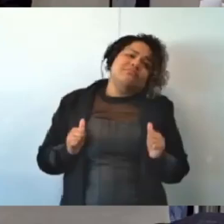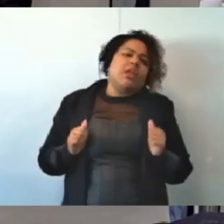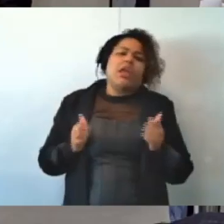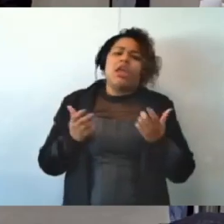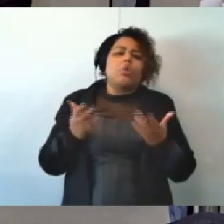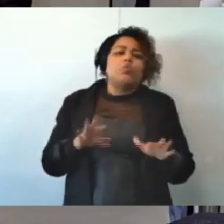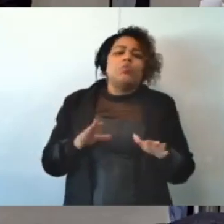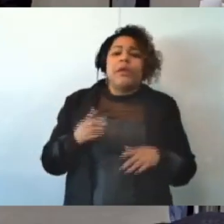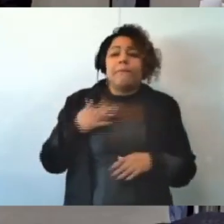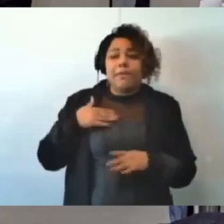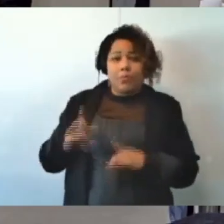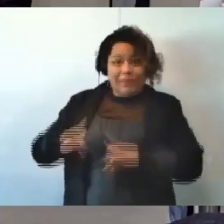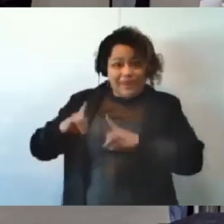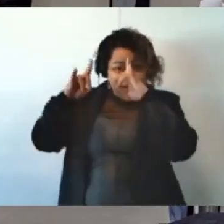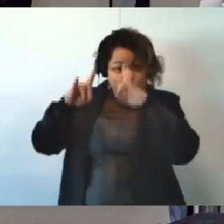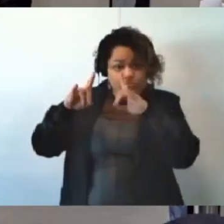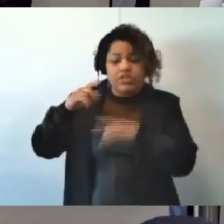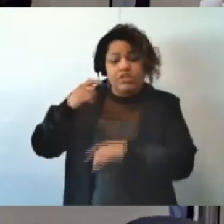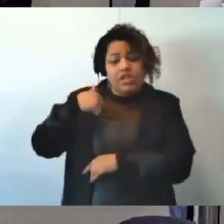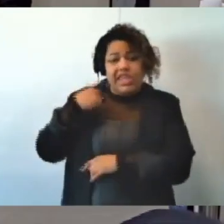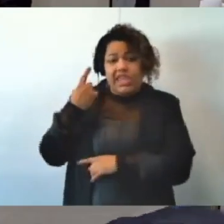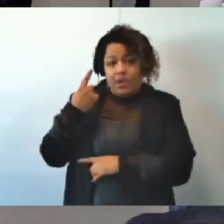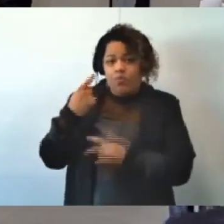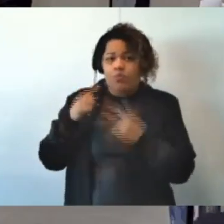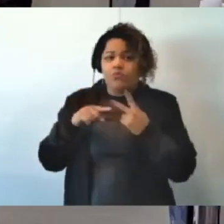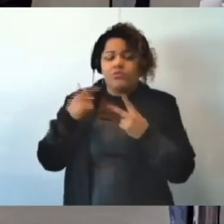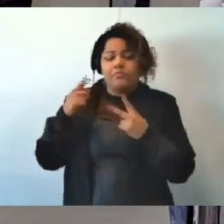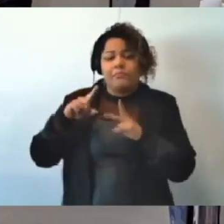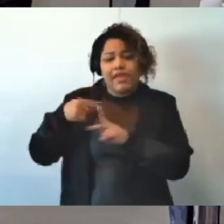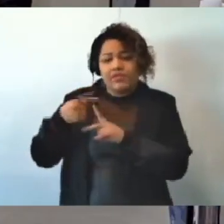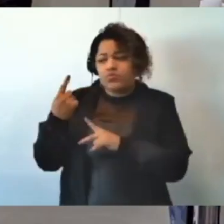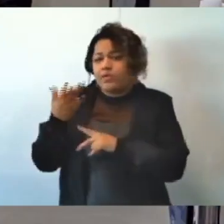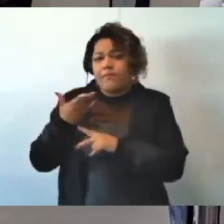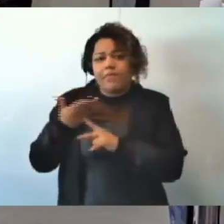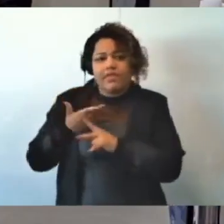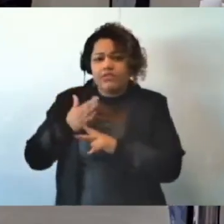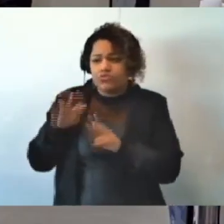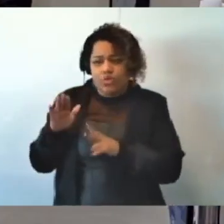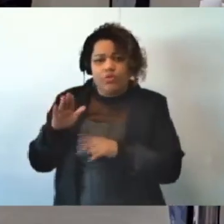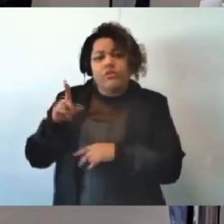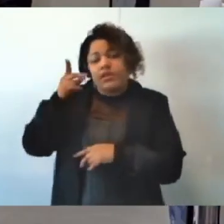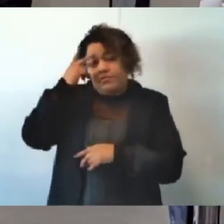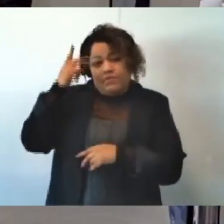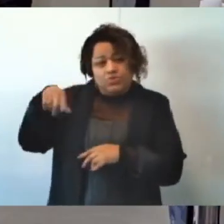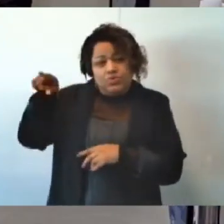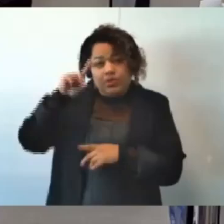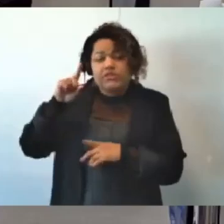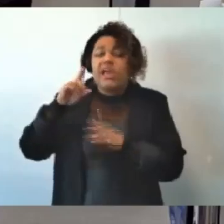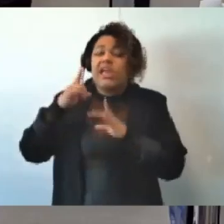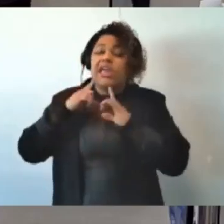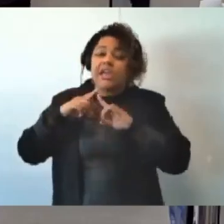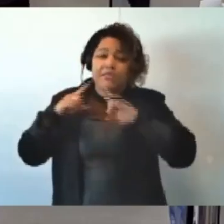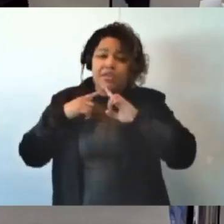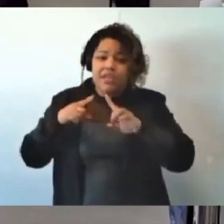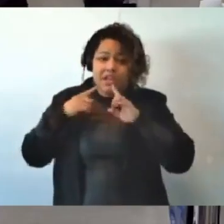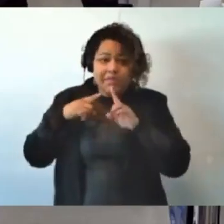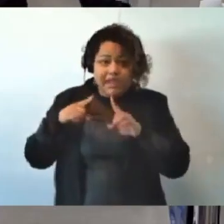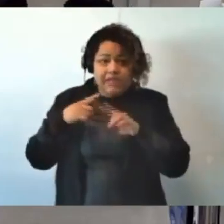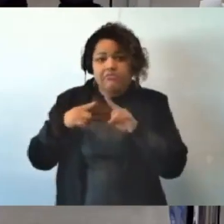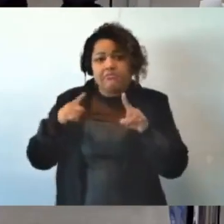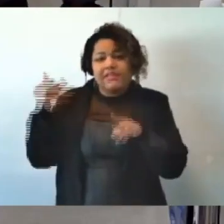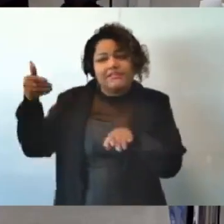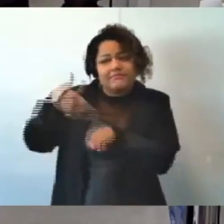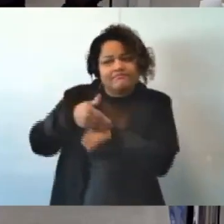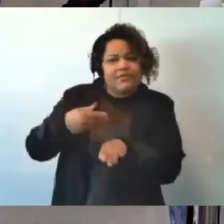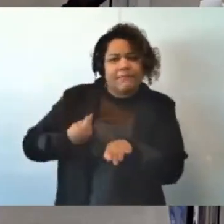mas, assim, o pessoal só fala mal, mas não quer participar, não é? É muito difícil. Então, vão tentar fazer